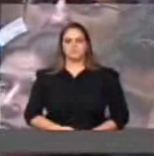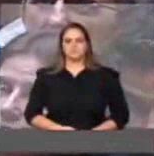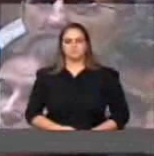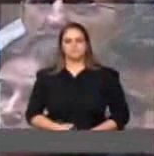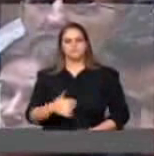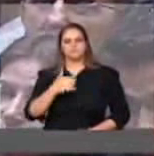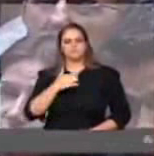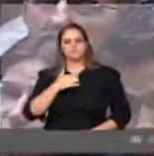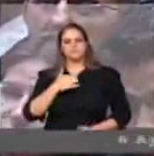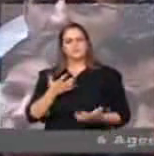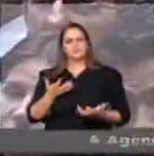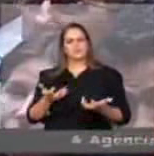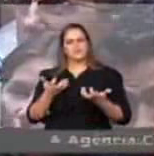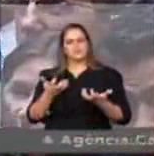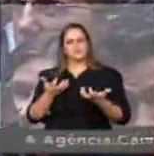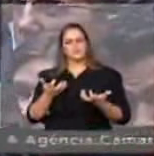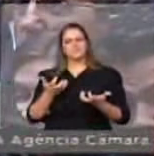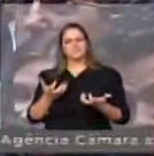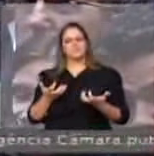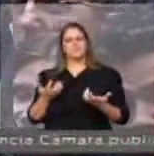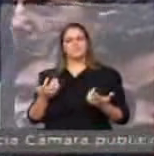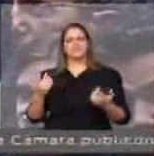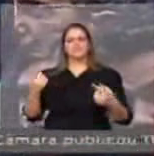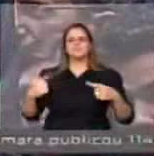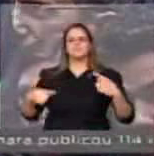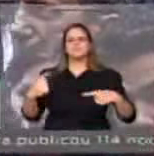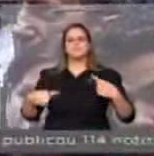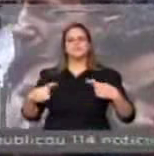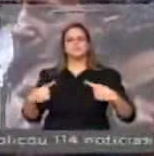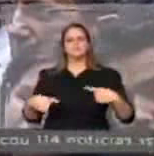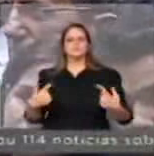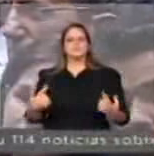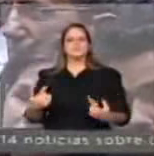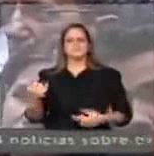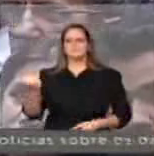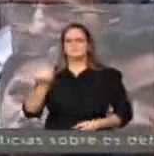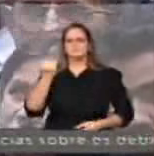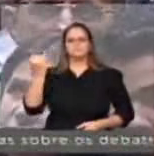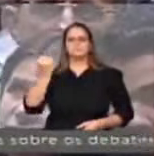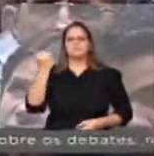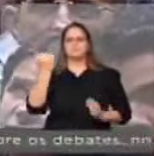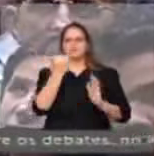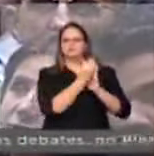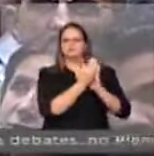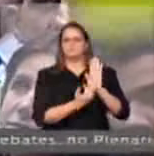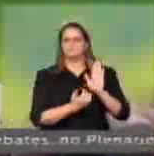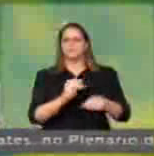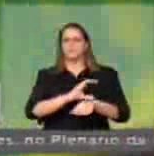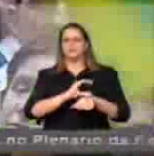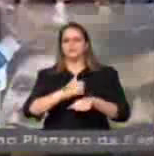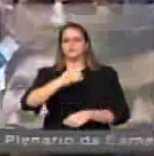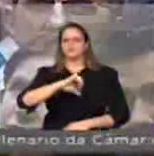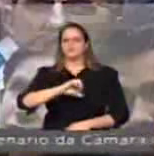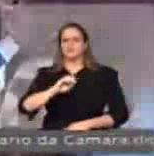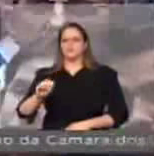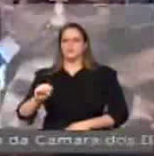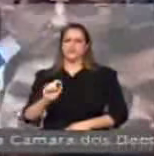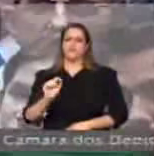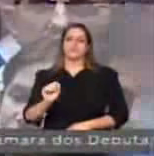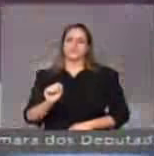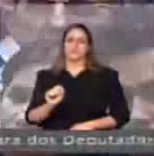dos princípios fundamentais da Constituição de 88, que o poder emana do